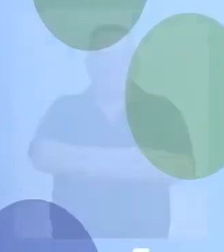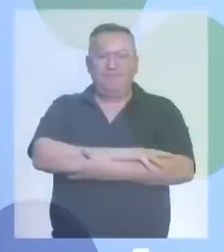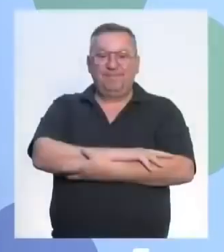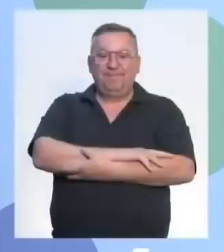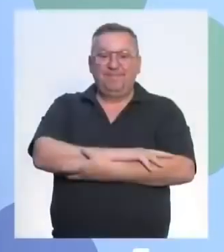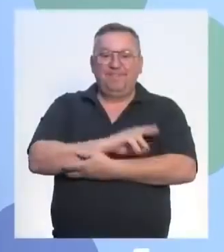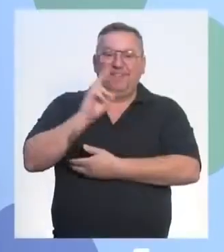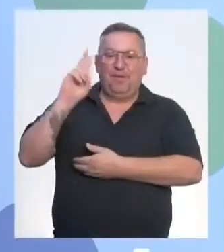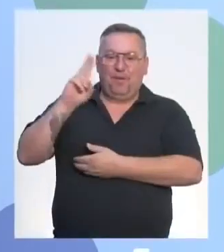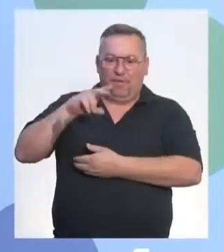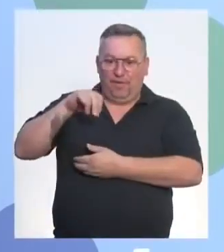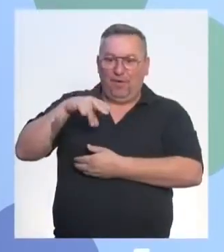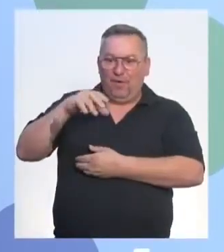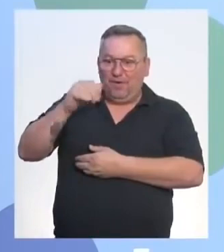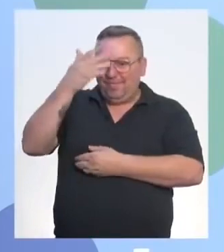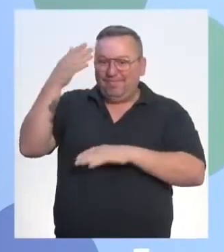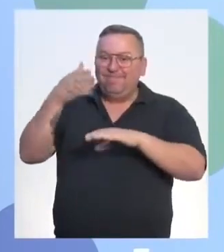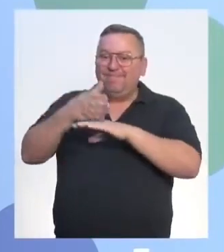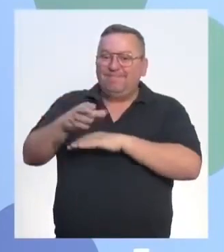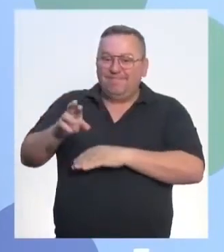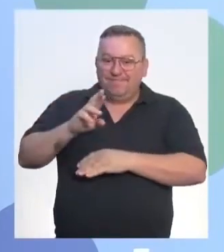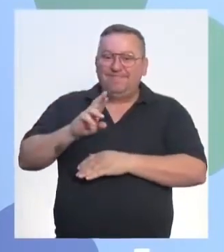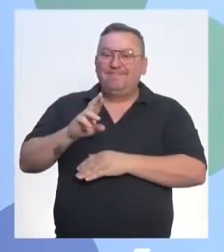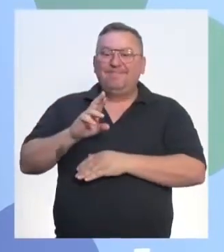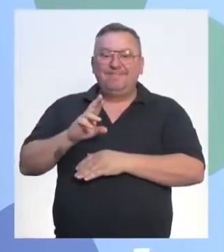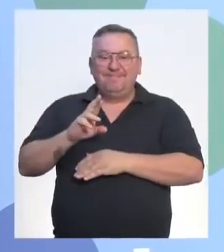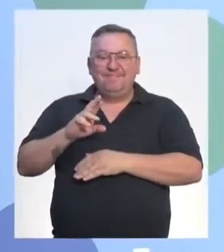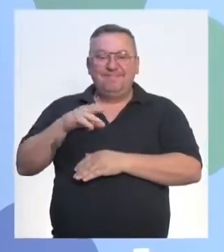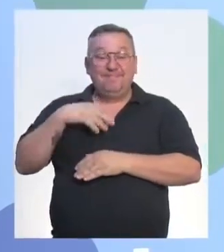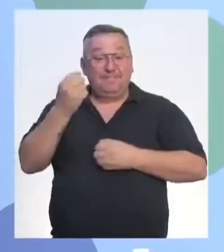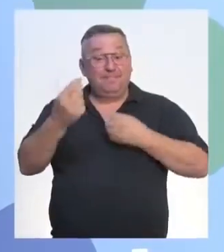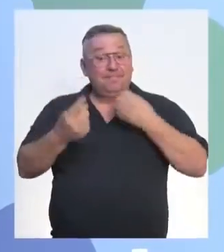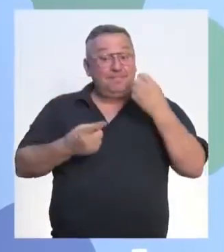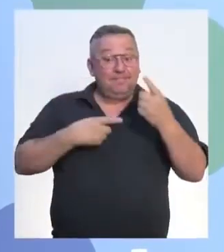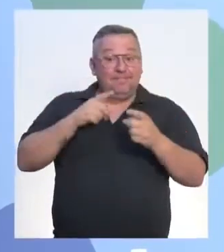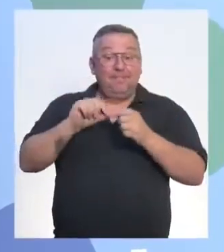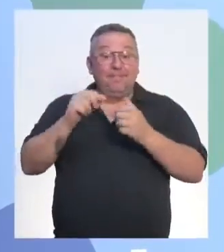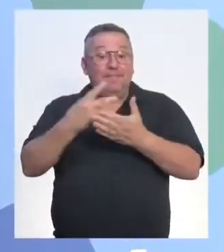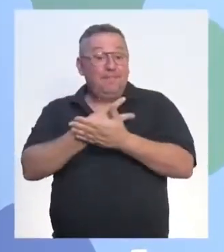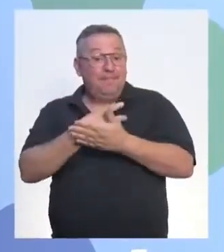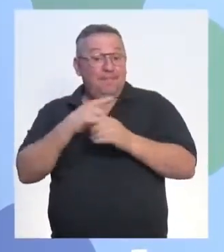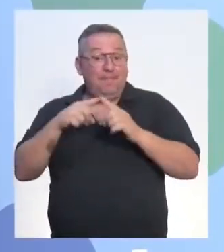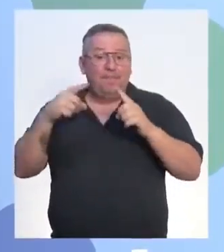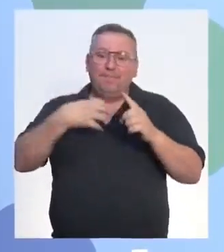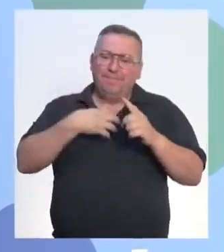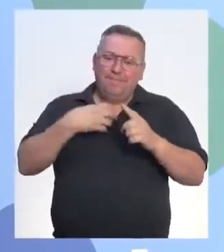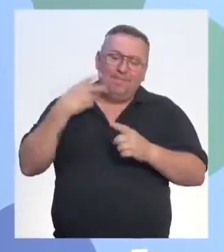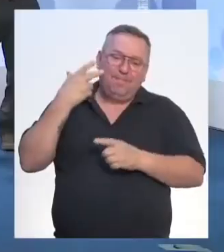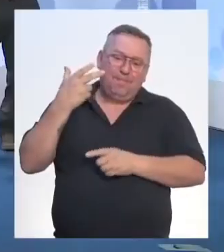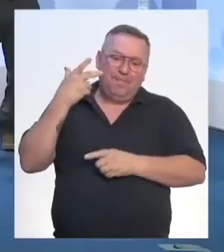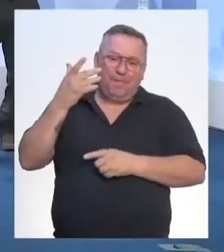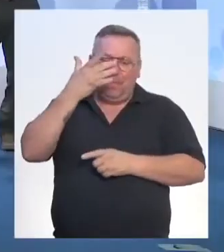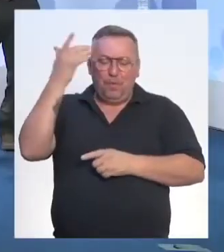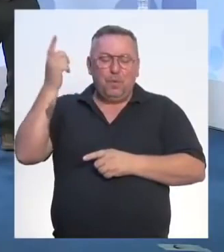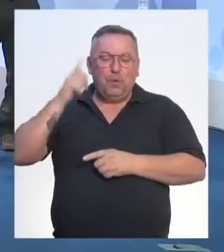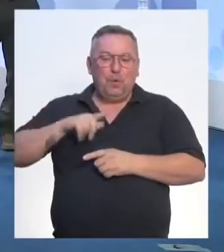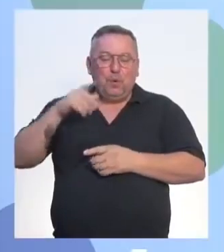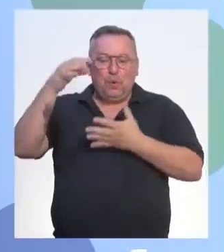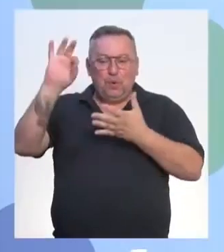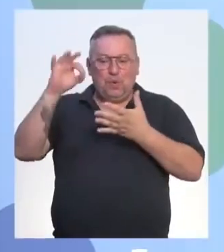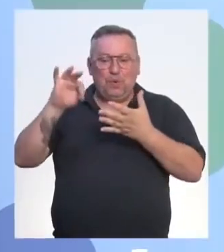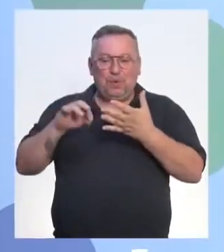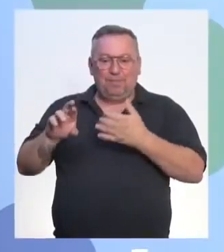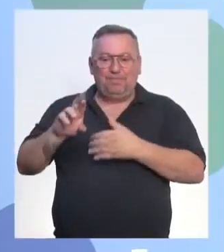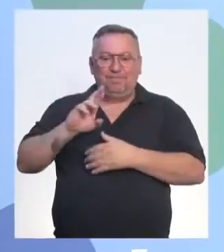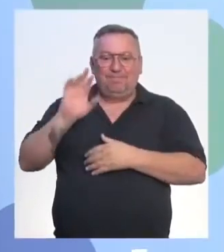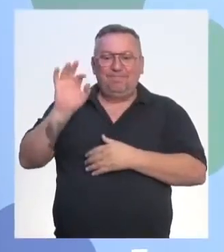Retornando, Jonas, o pessoal mandando as respostas. Alguns equívocos aqui, mas de maneira geral também o pessoal mandando bem as